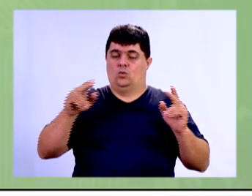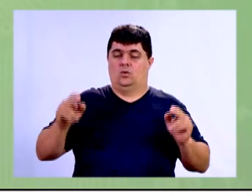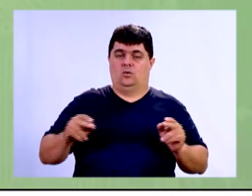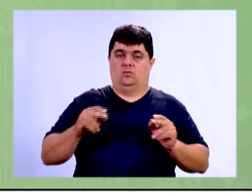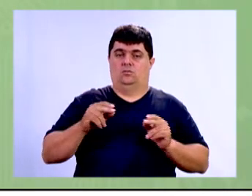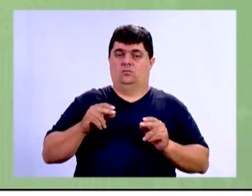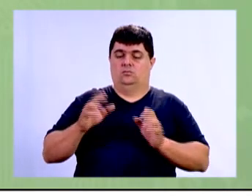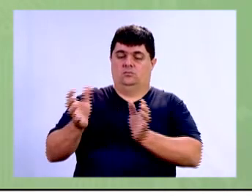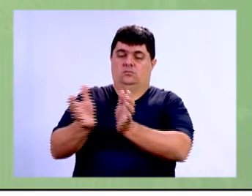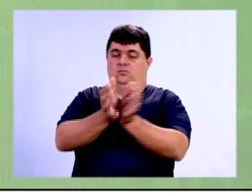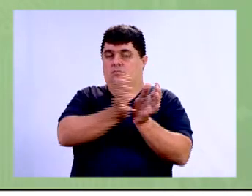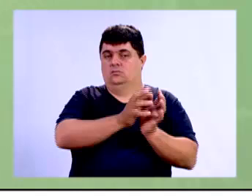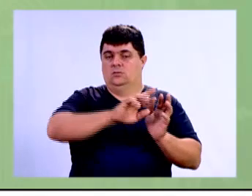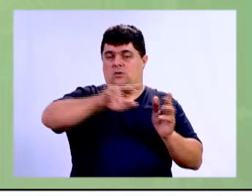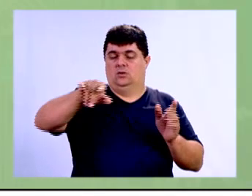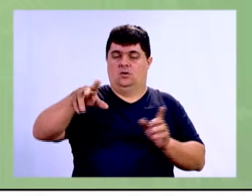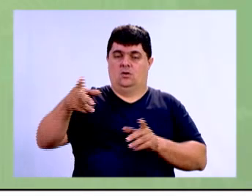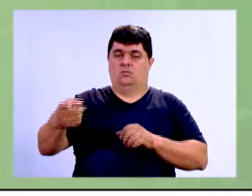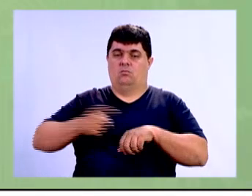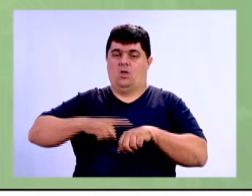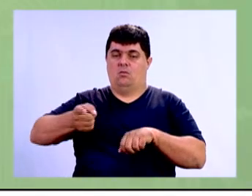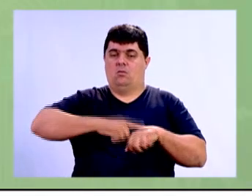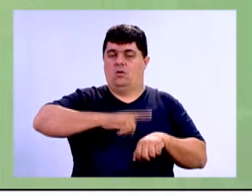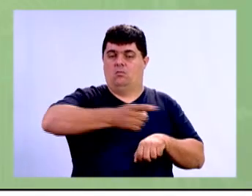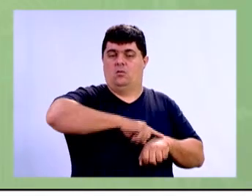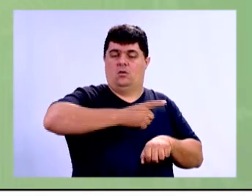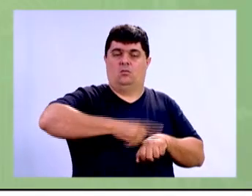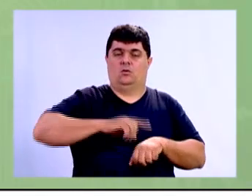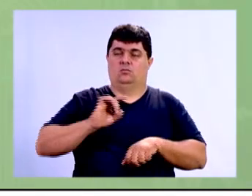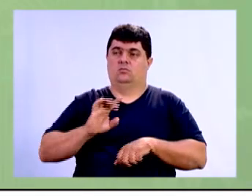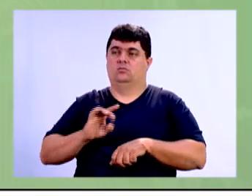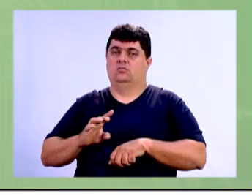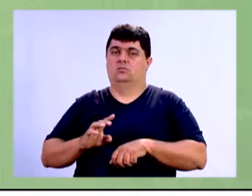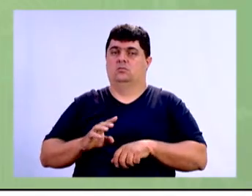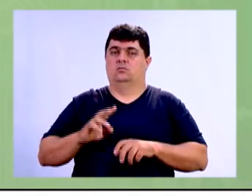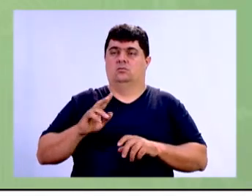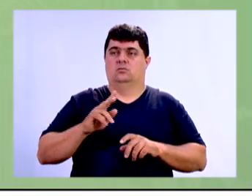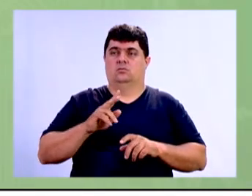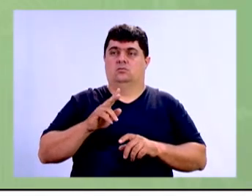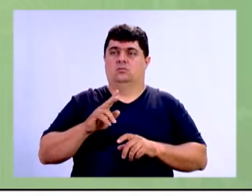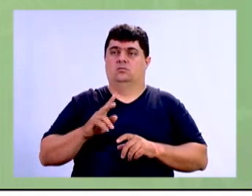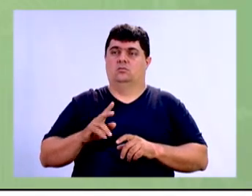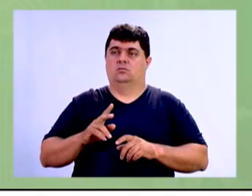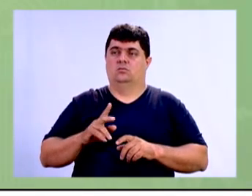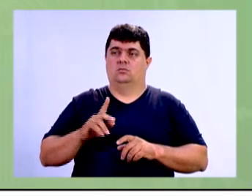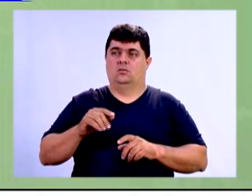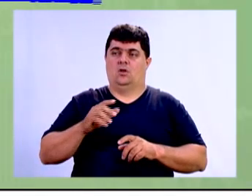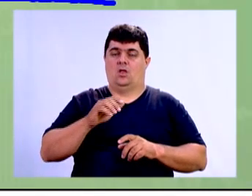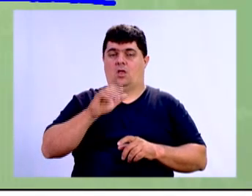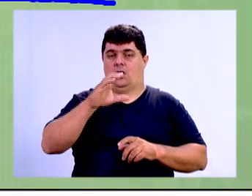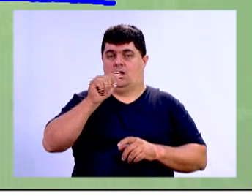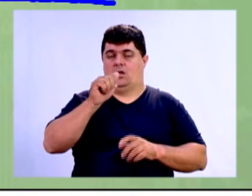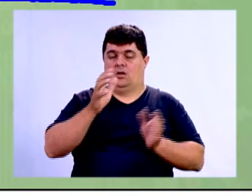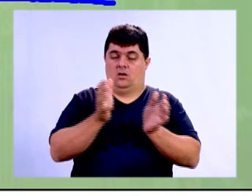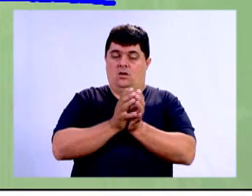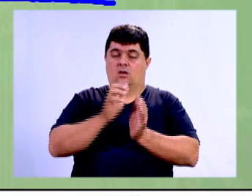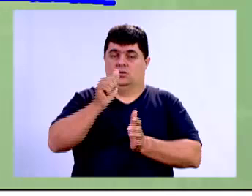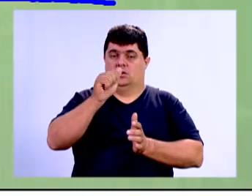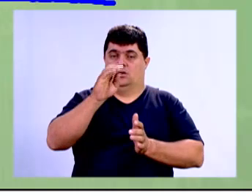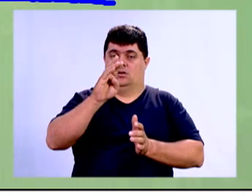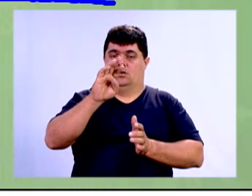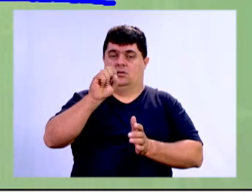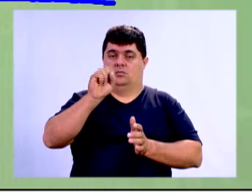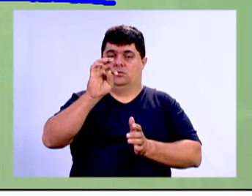classes, então serem herdadas por outras classes. Tais classes são conhecidas como classes abstratas.